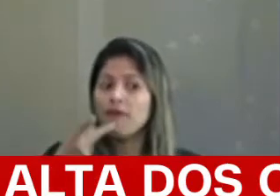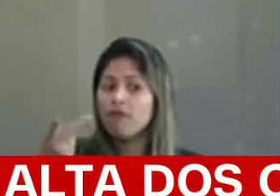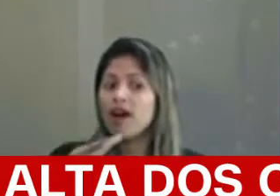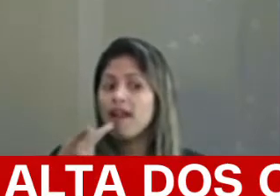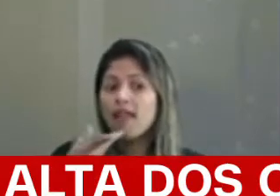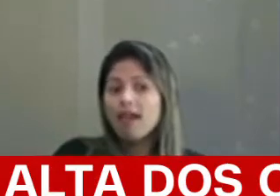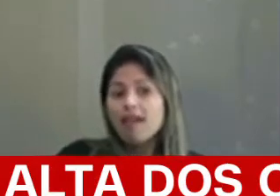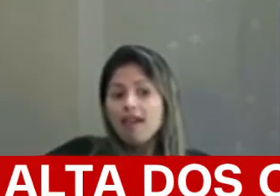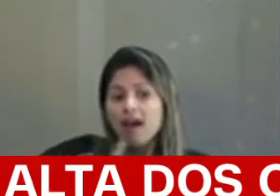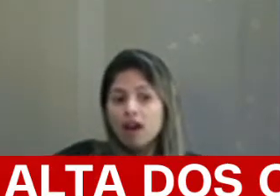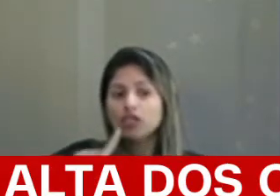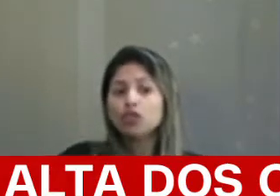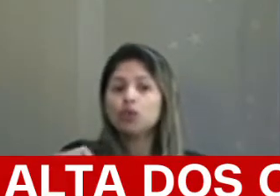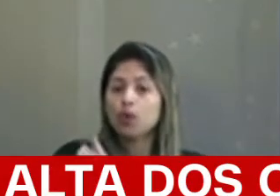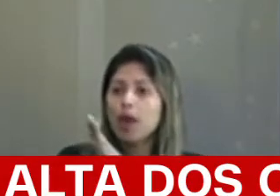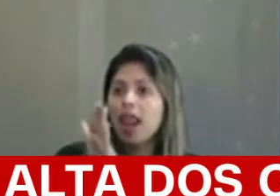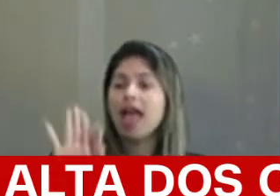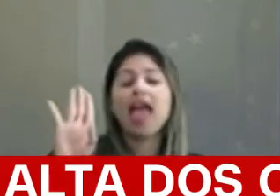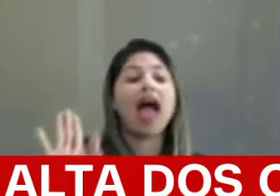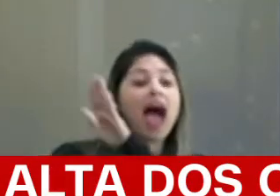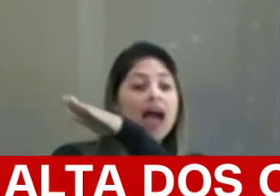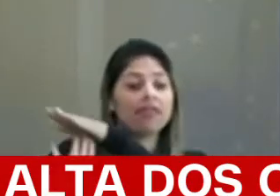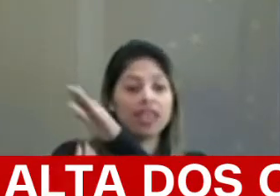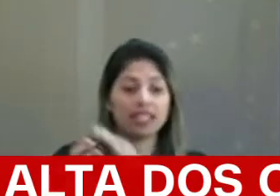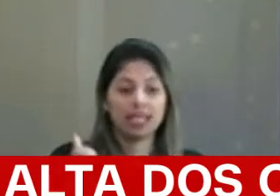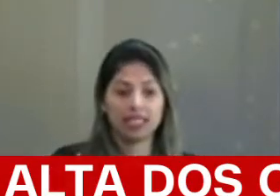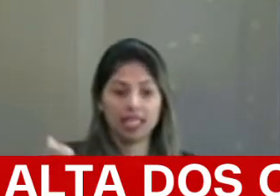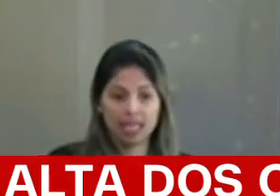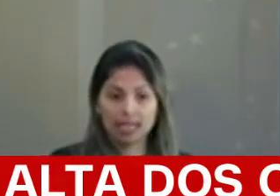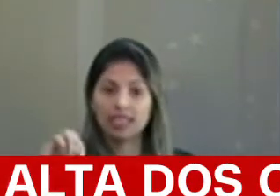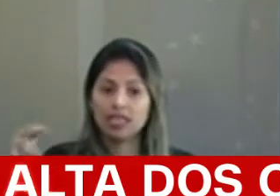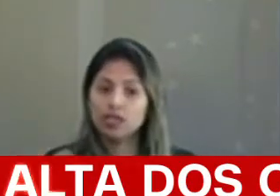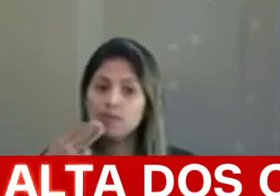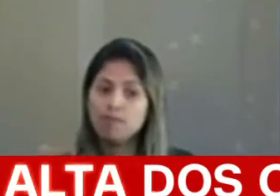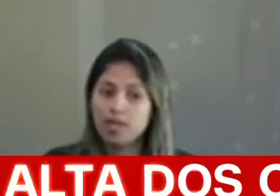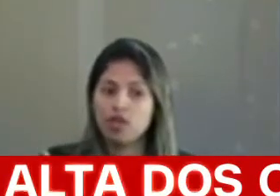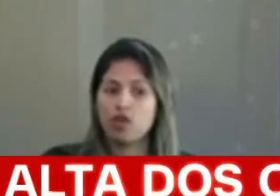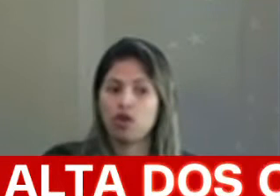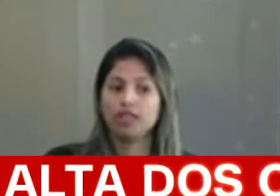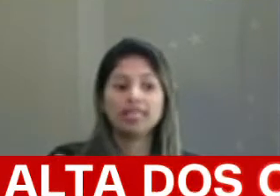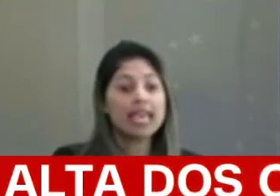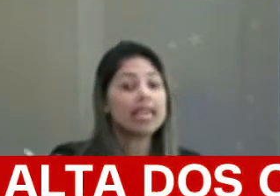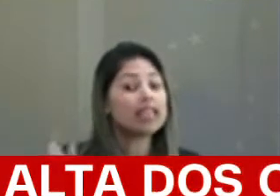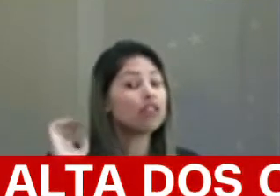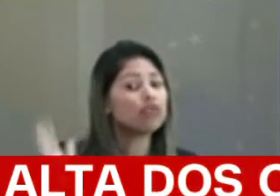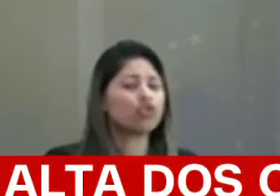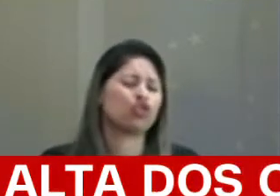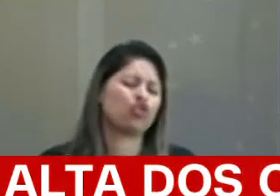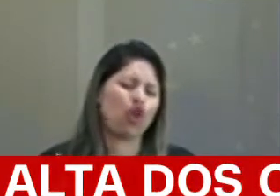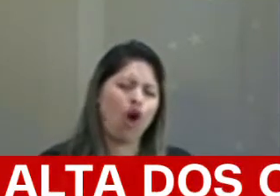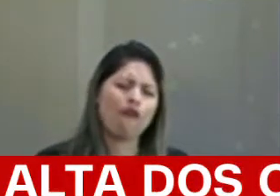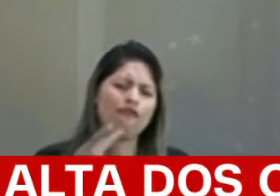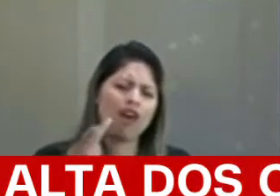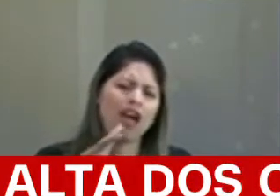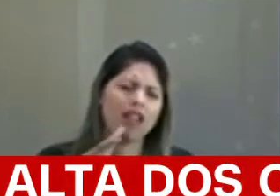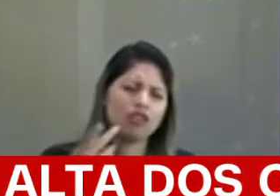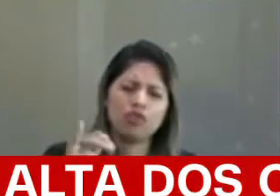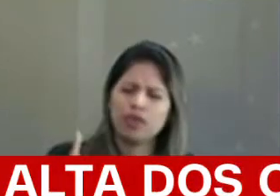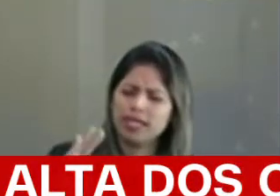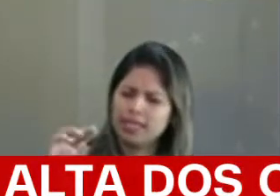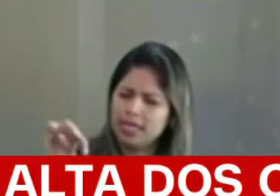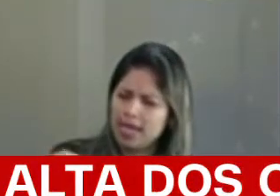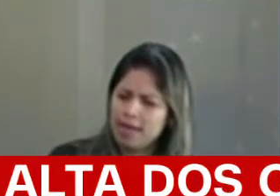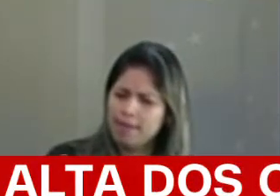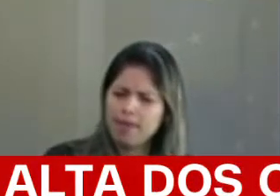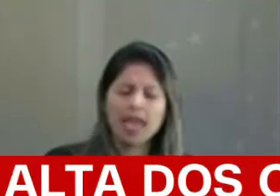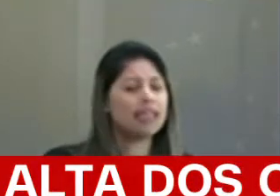de crescimento de arrecadação de 66 bilhões. Ademais, eu estou falando só de ICMS, e todos sabem que os